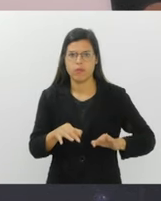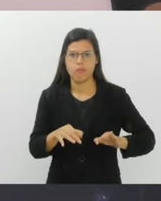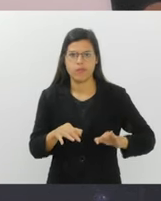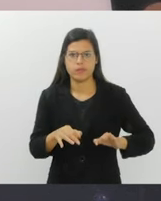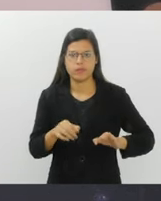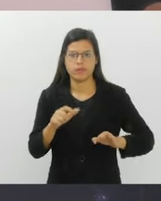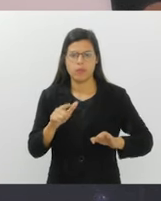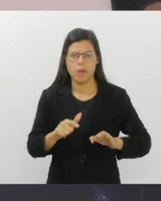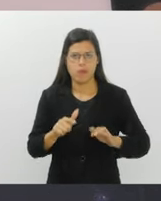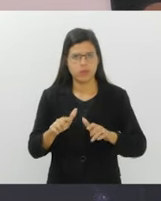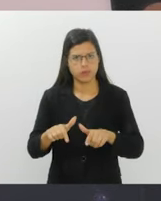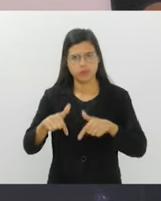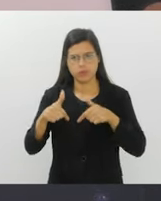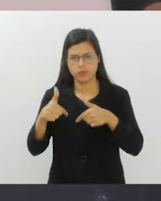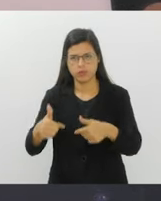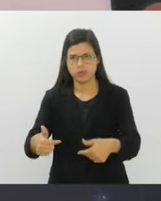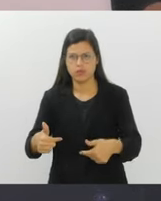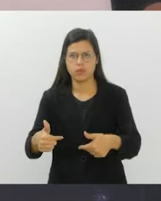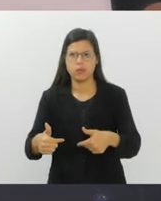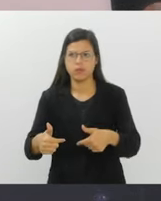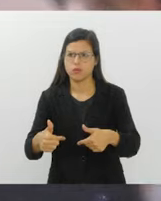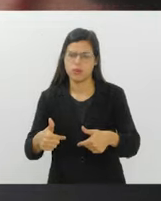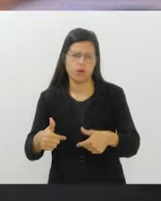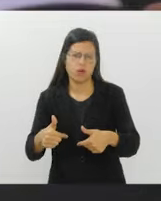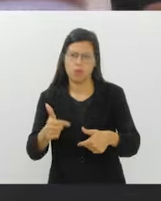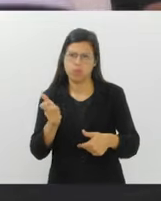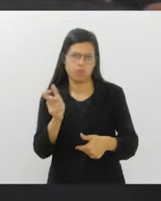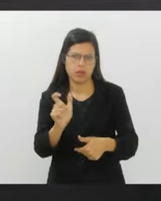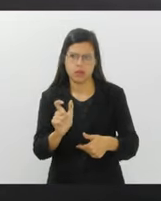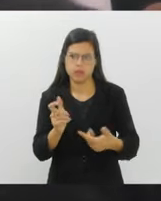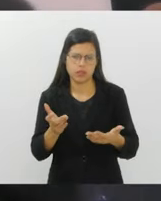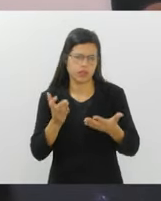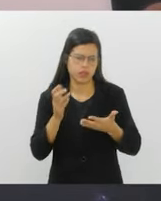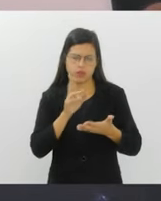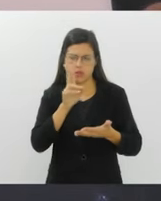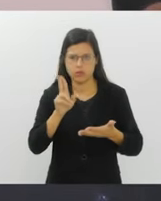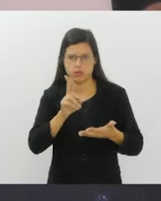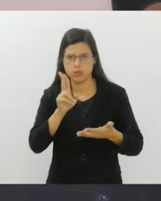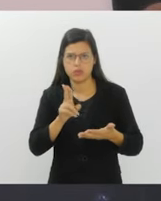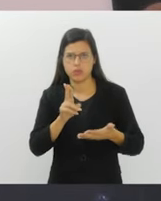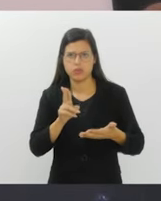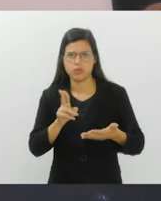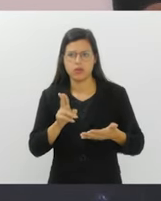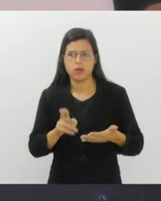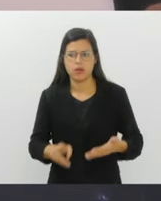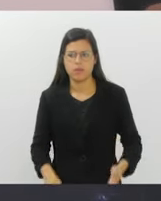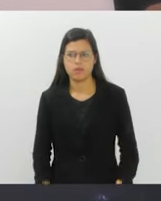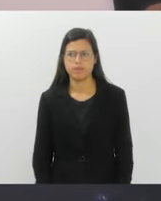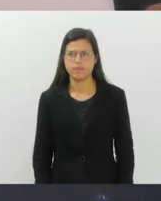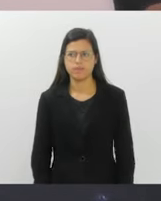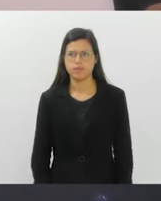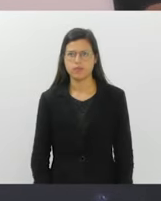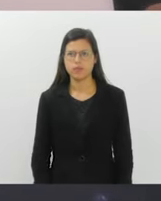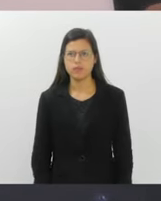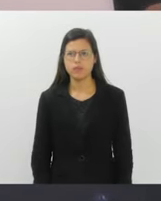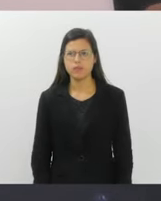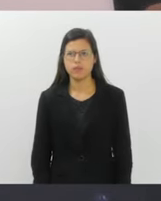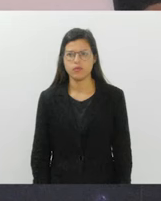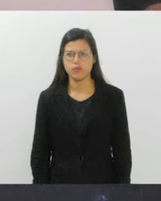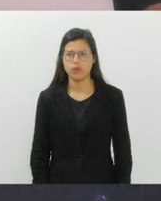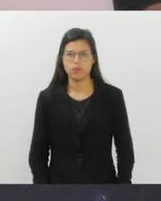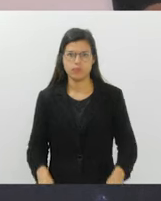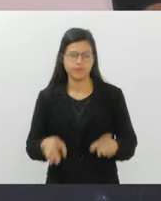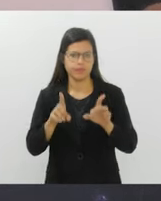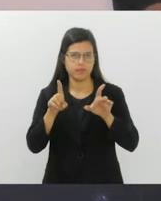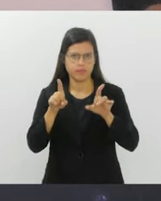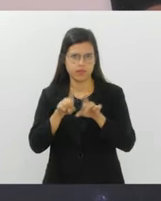da intervenção, o adjetivo qualificativo que for. E, evidentemente, na mesma